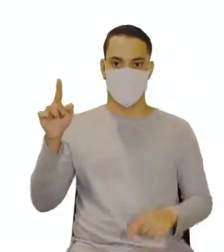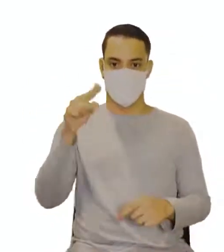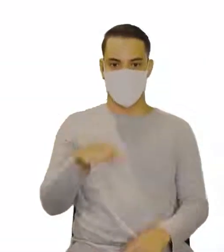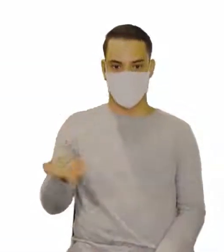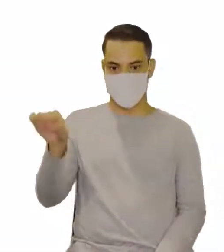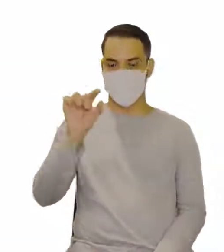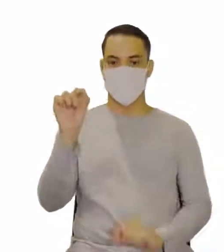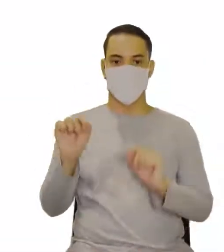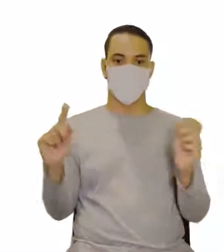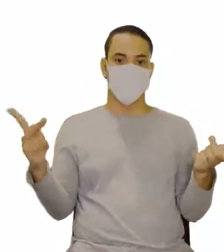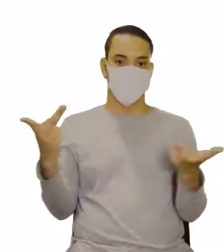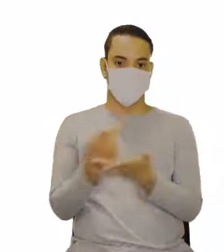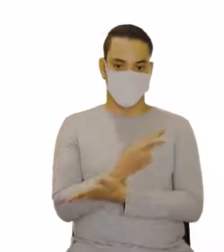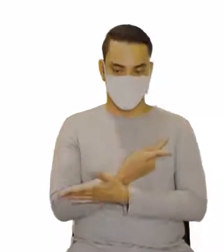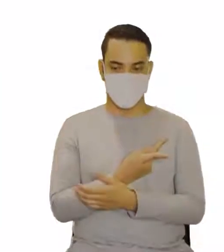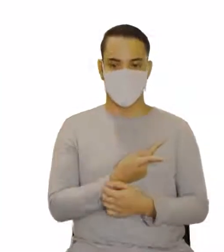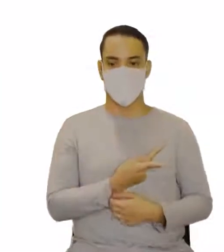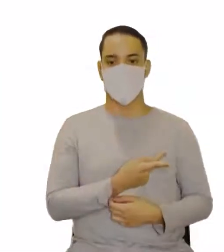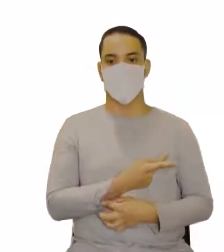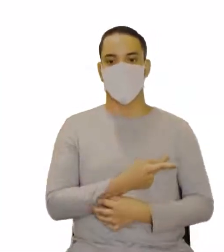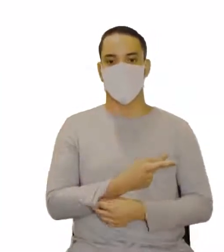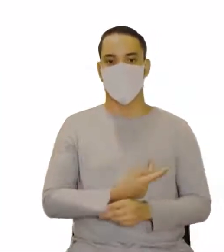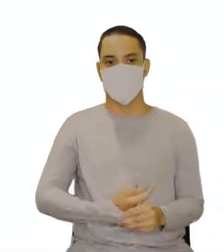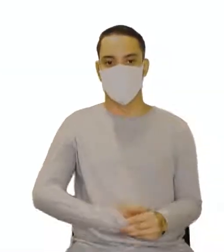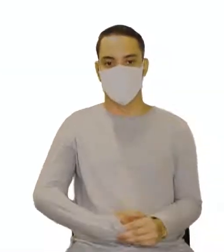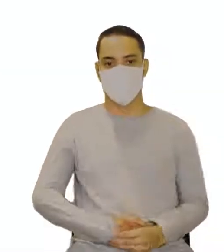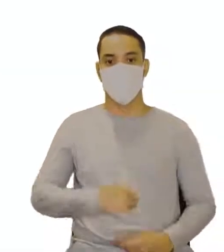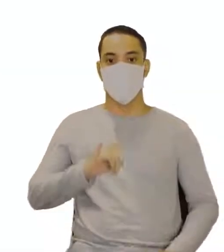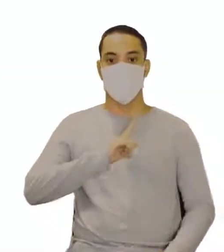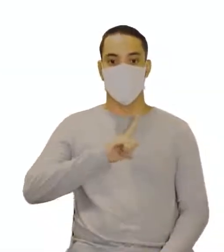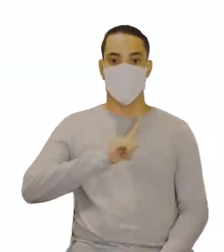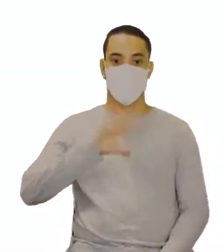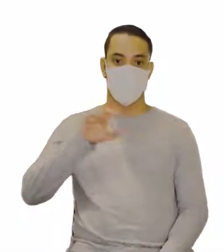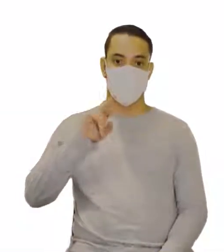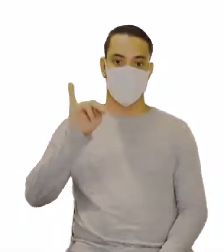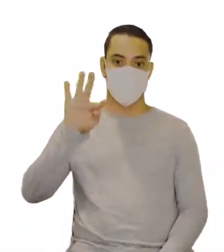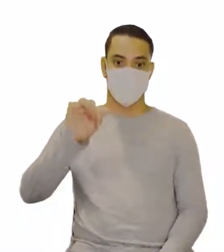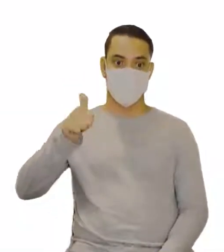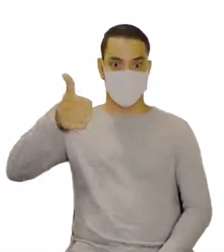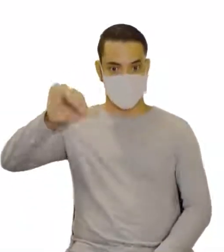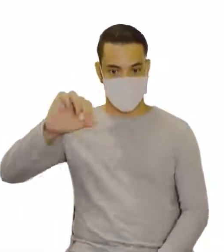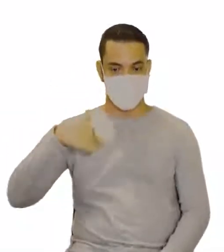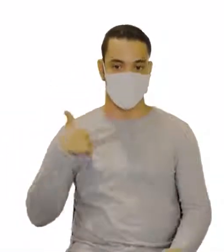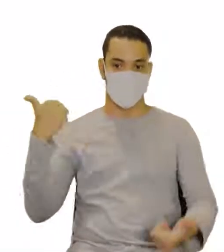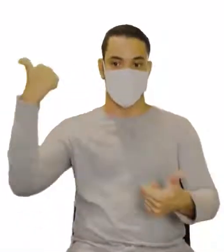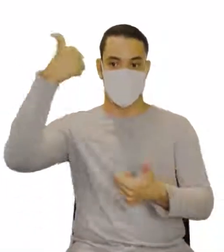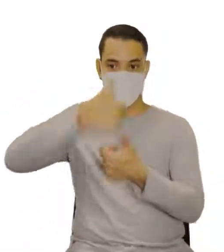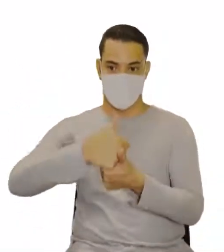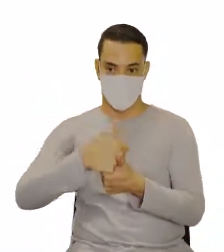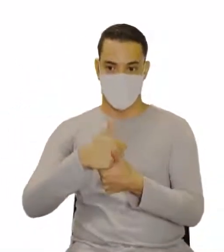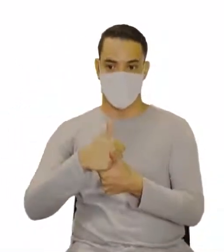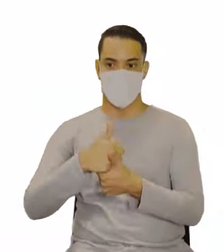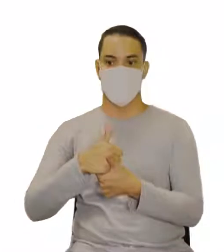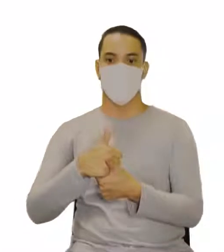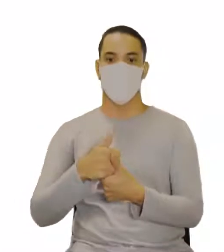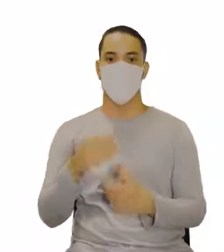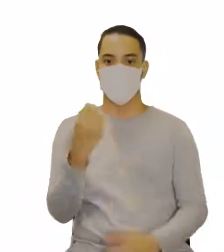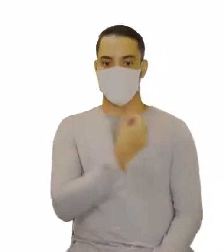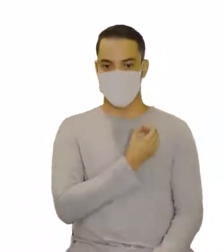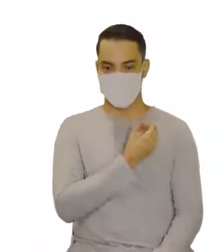O que vai acontecer? Nesse caso, ele falou que a corrente é 10. Então, eu vou substituir o valor